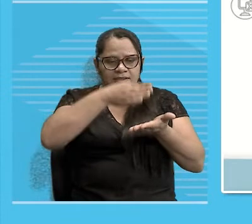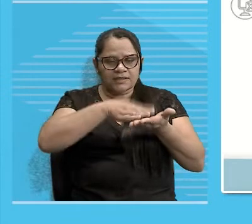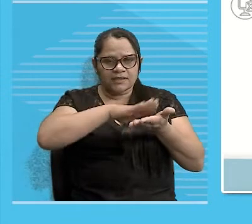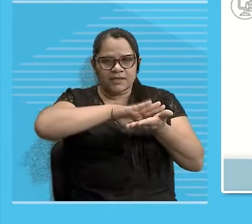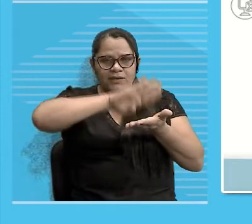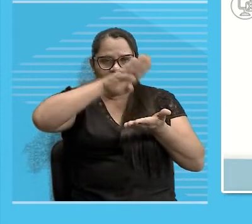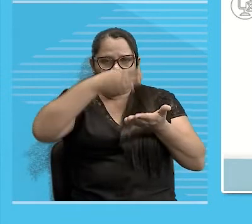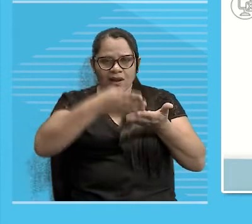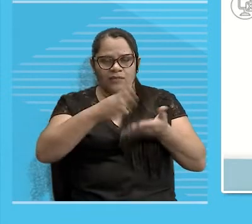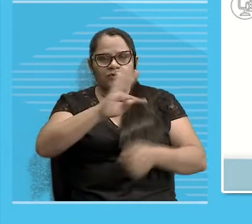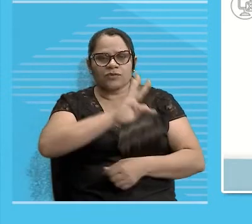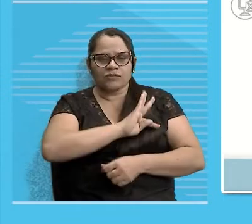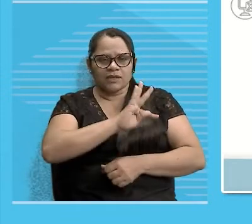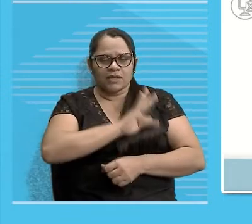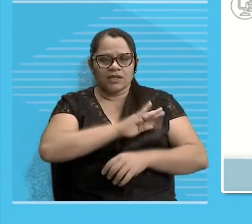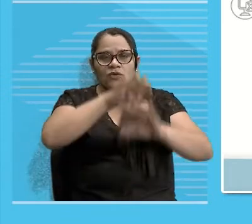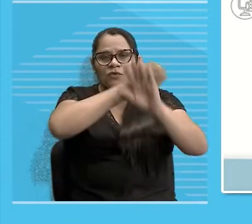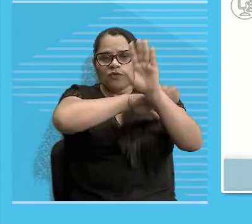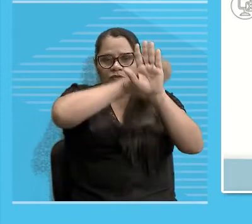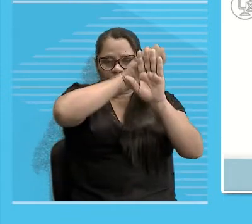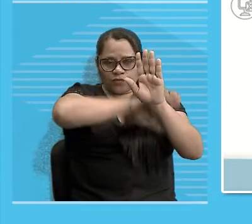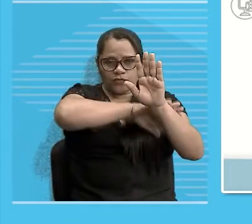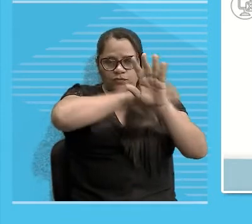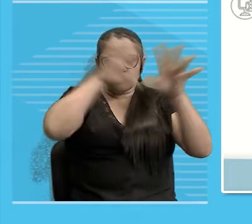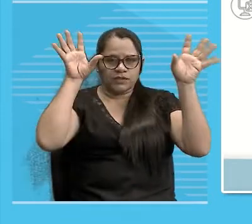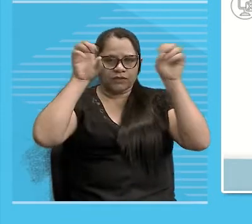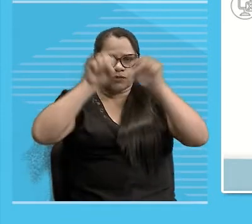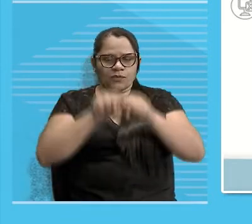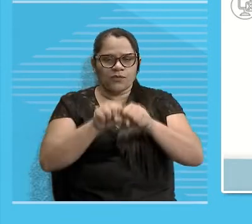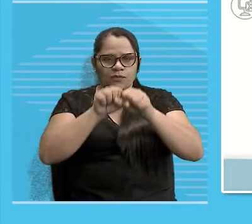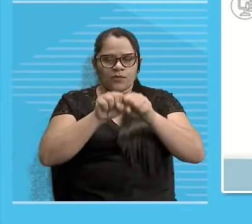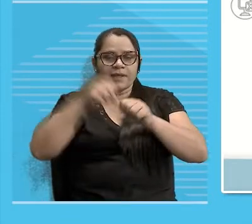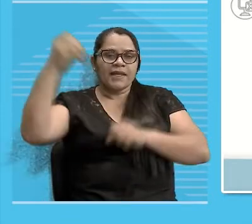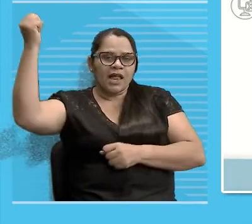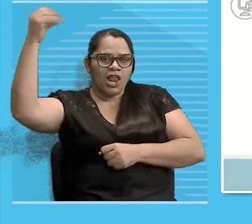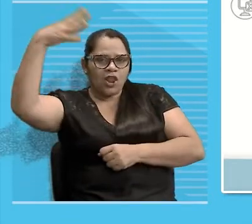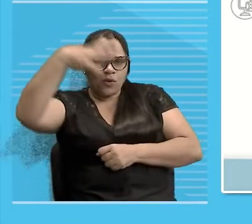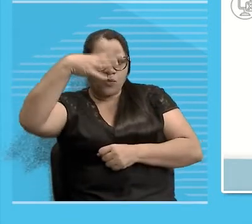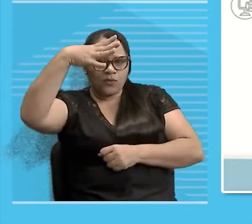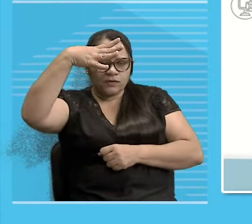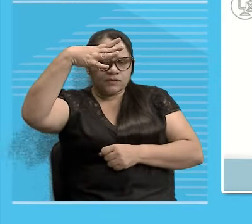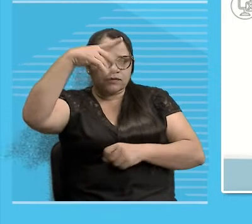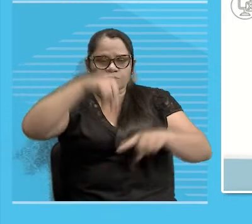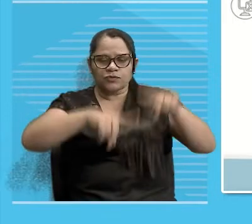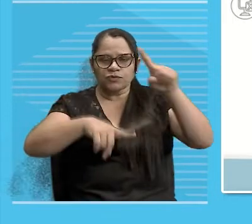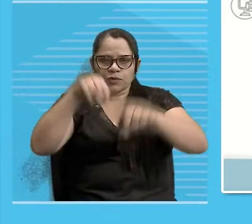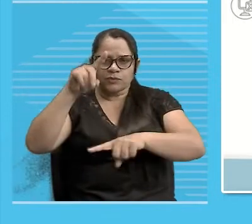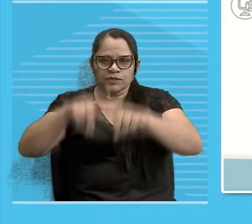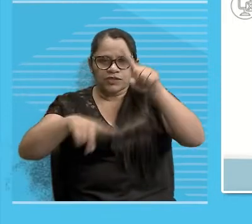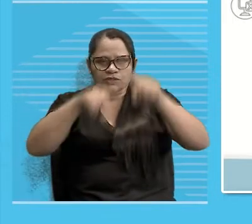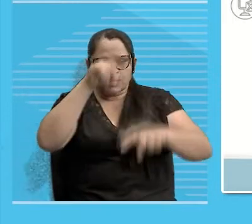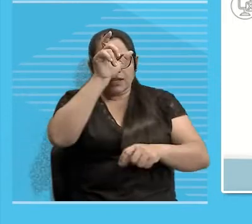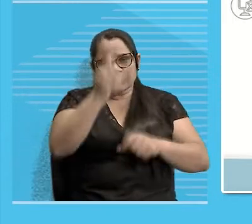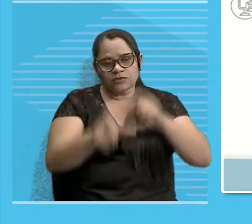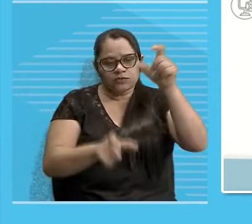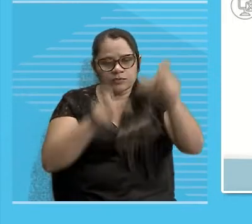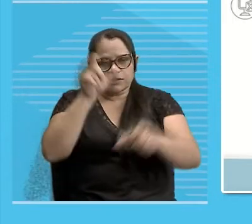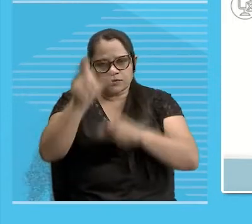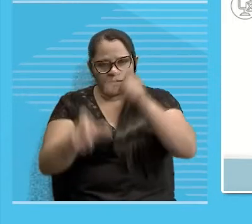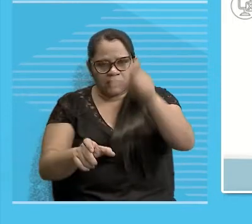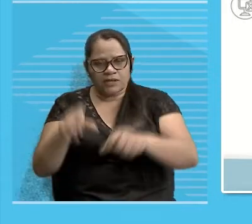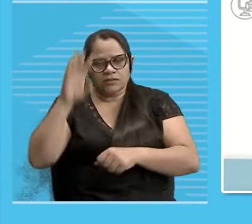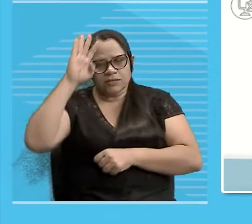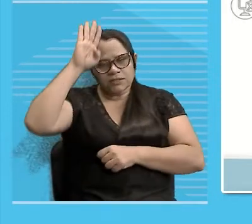por essa técnica. O fundo escuro e a luz incidindo nos objetos, né, nos personagens